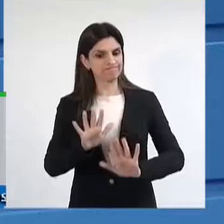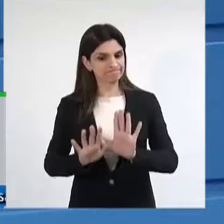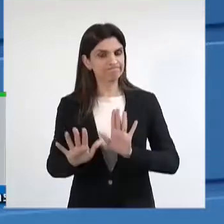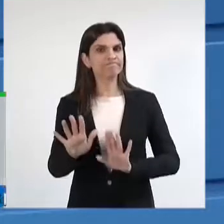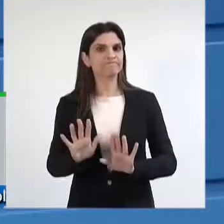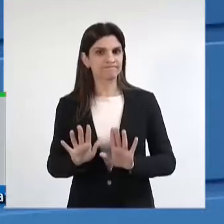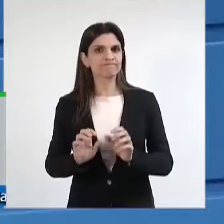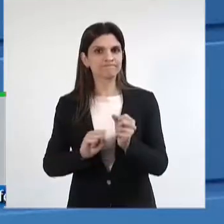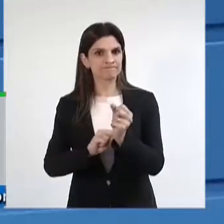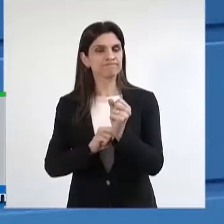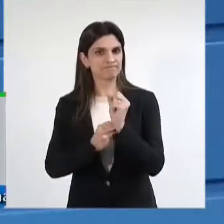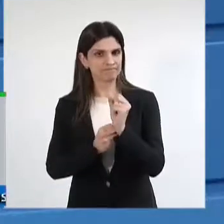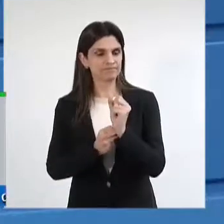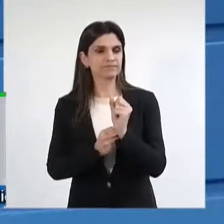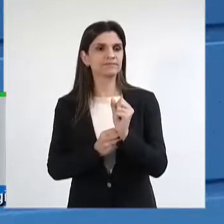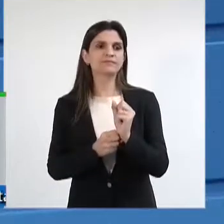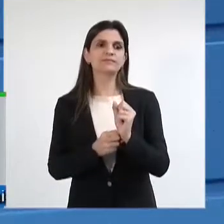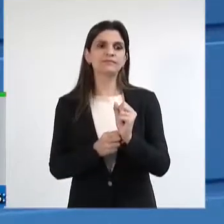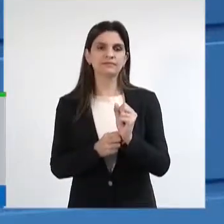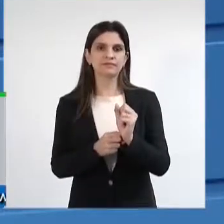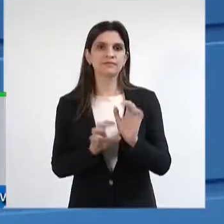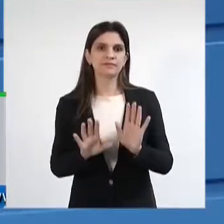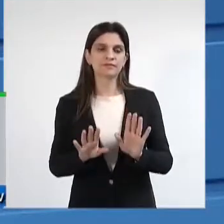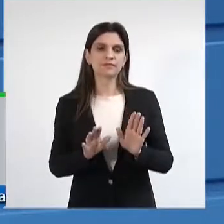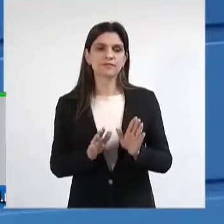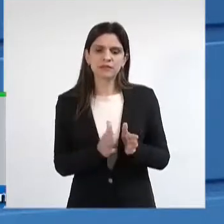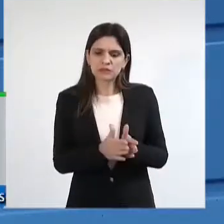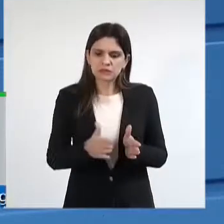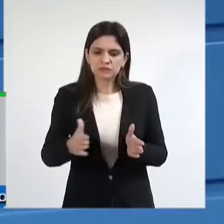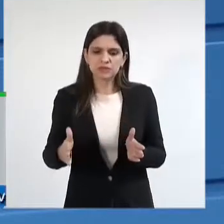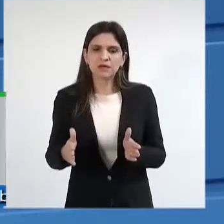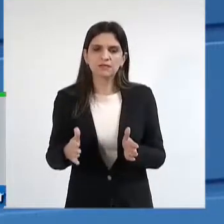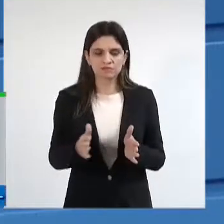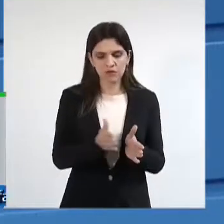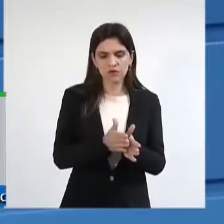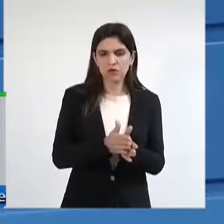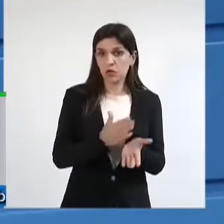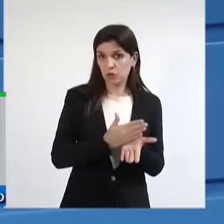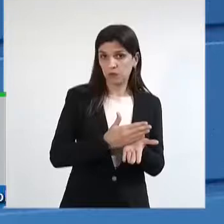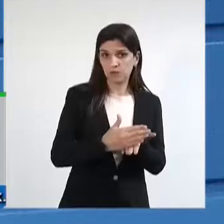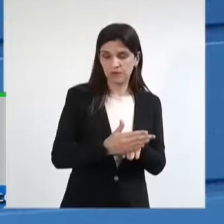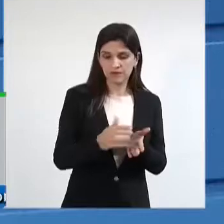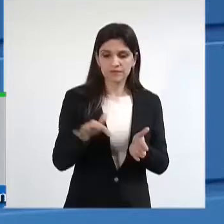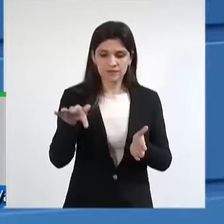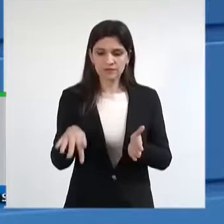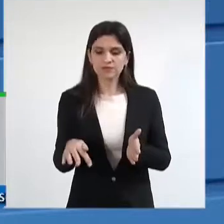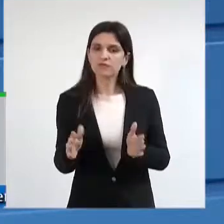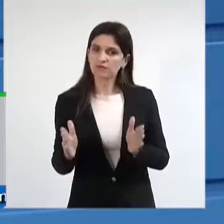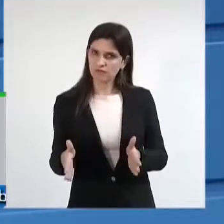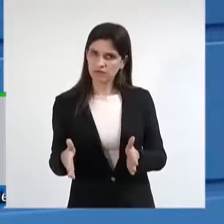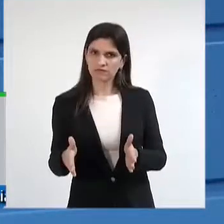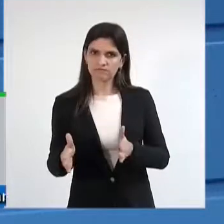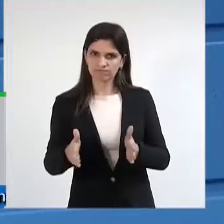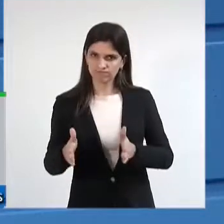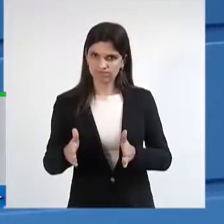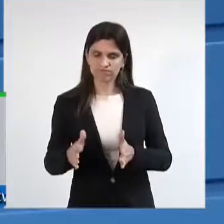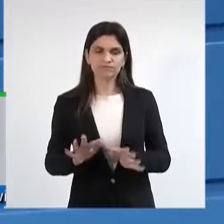deixou bem claro que esta é uma situação passageira, porque o governo tem como